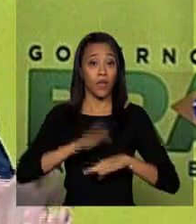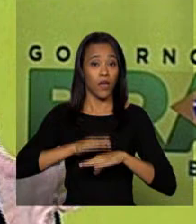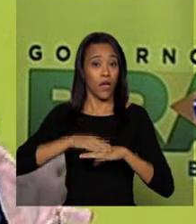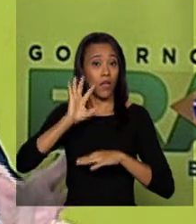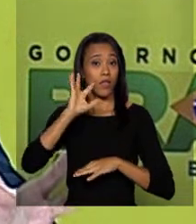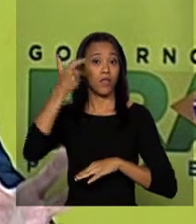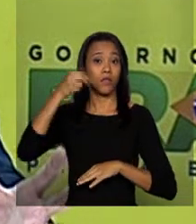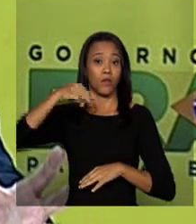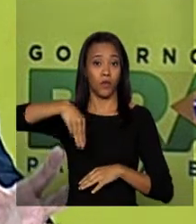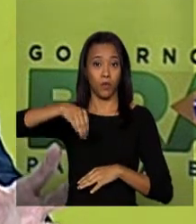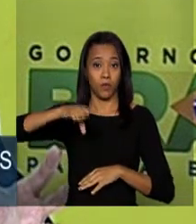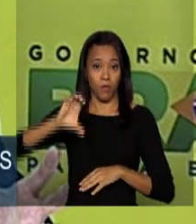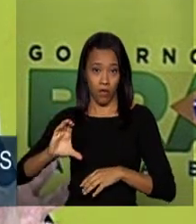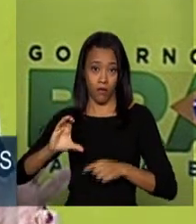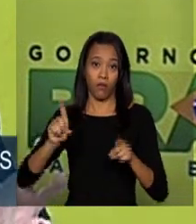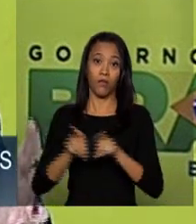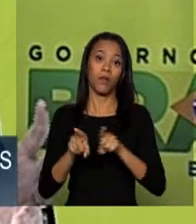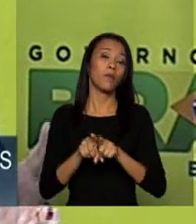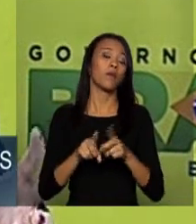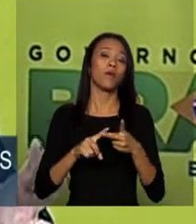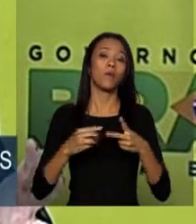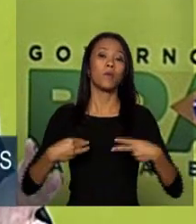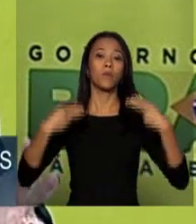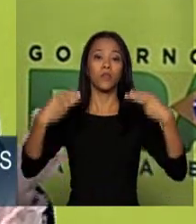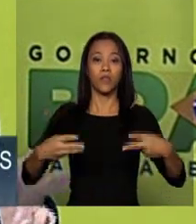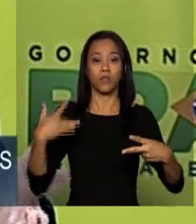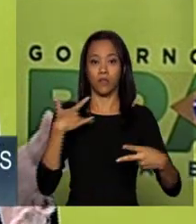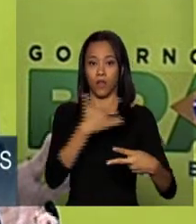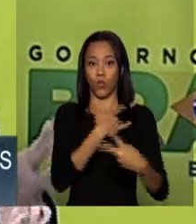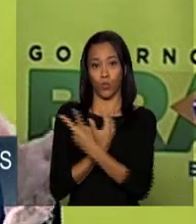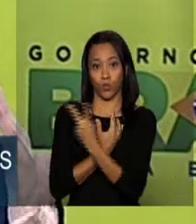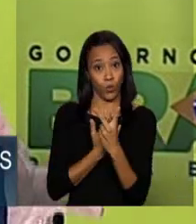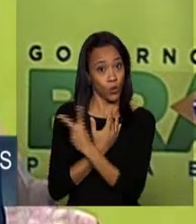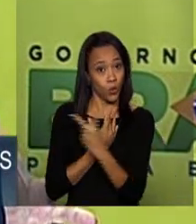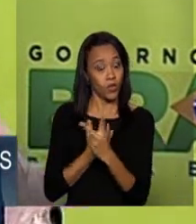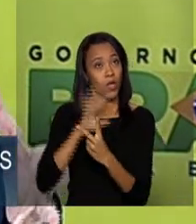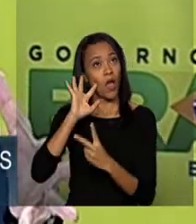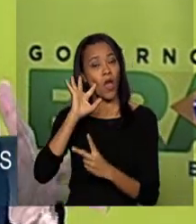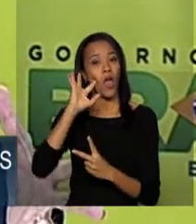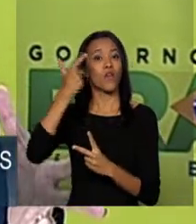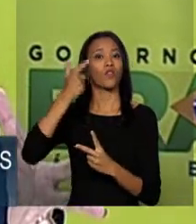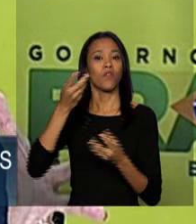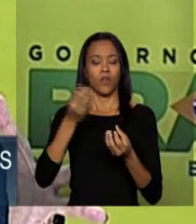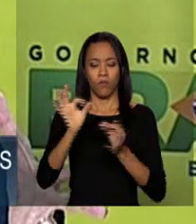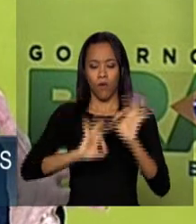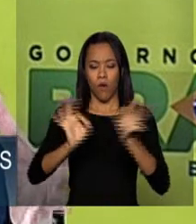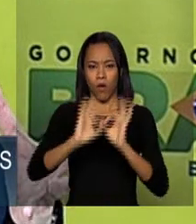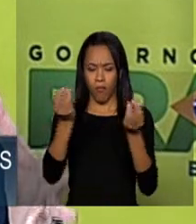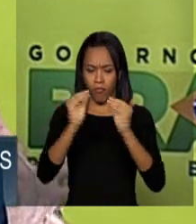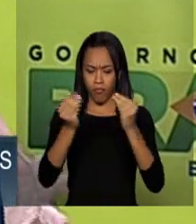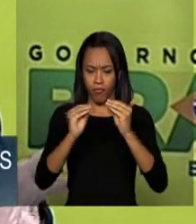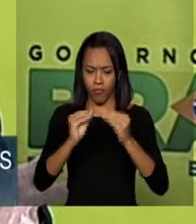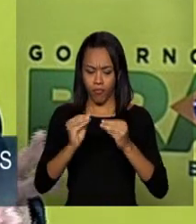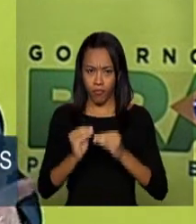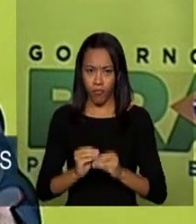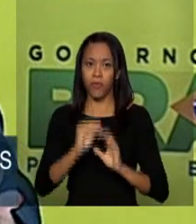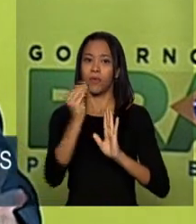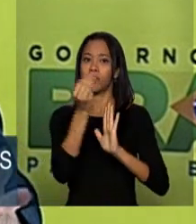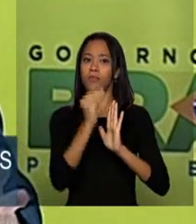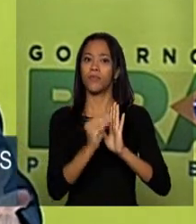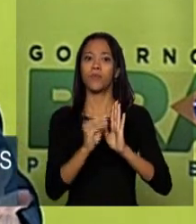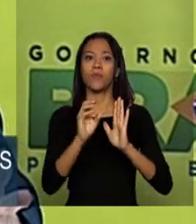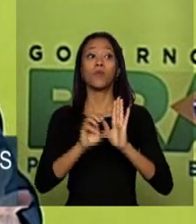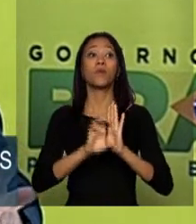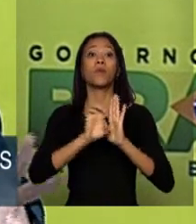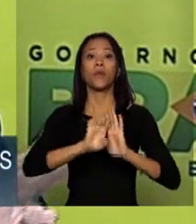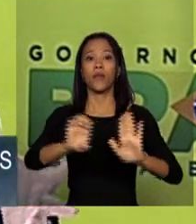Ministério da Saúde e o Ministério da Educação decidiram fazer esse edital direcionado. Então, o primeiro pré-requisito